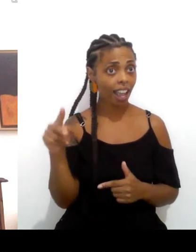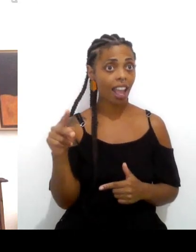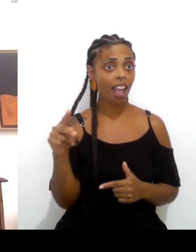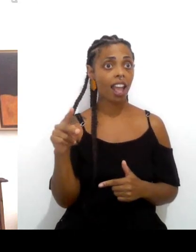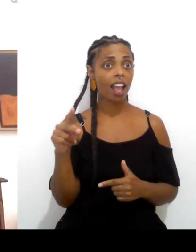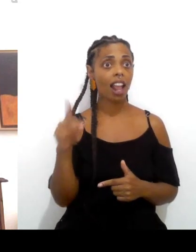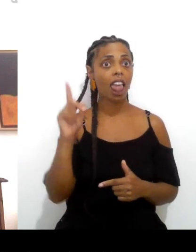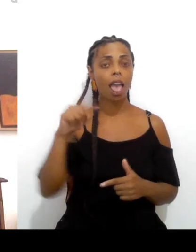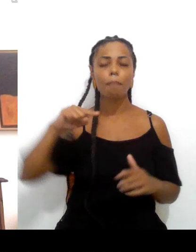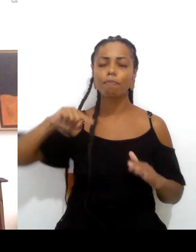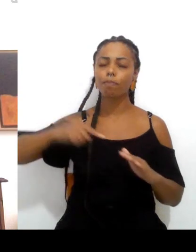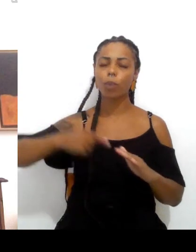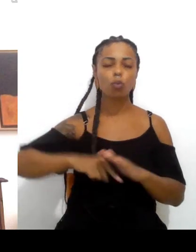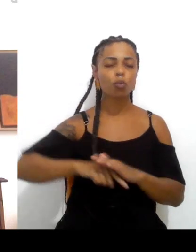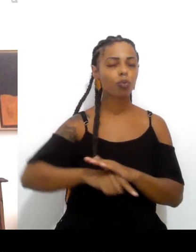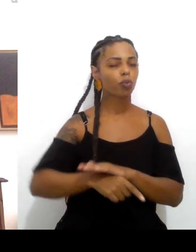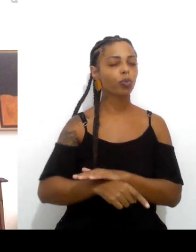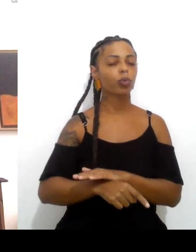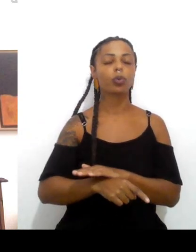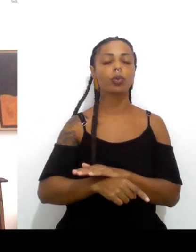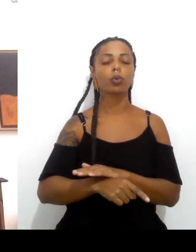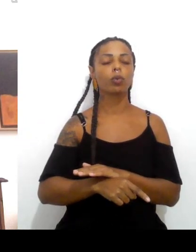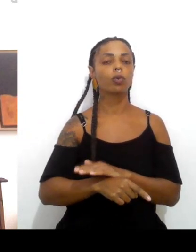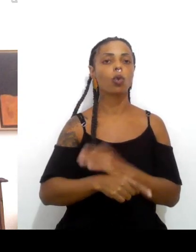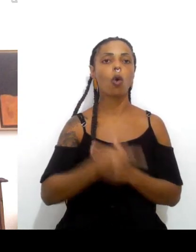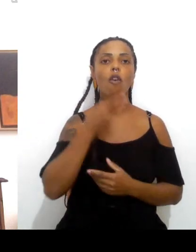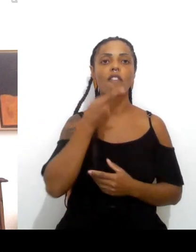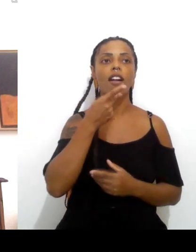profundamente autobiográfico